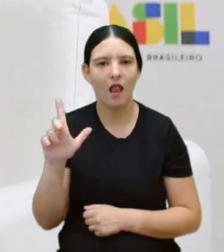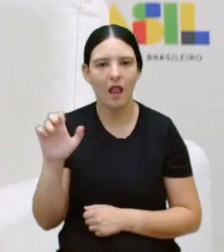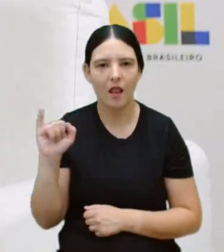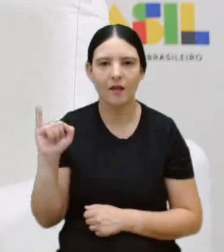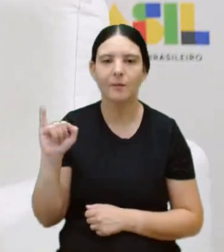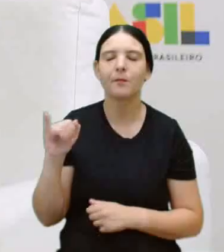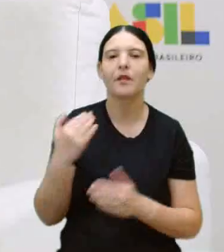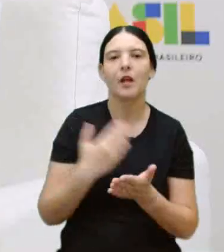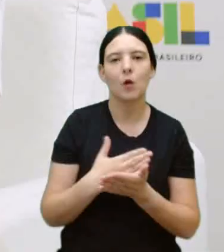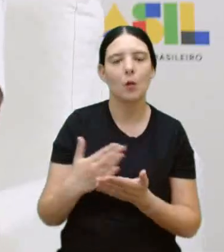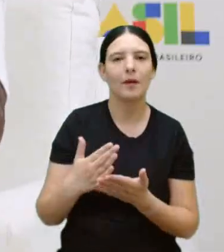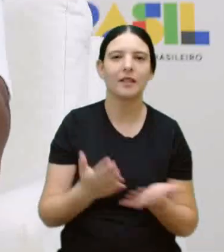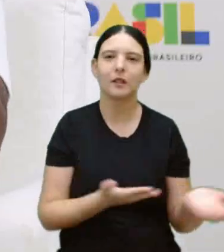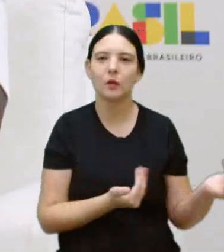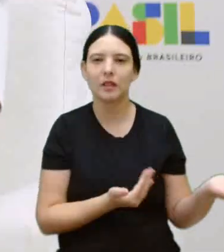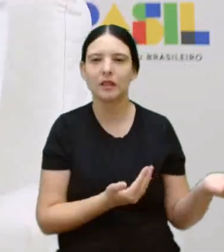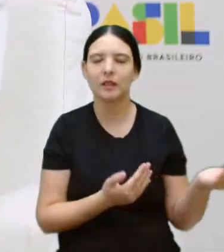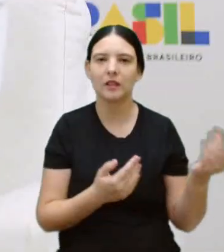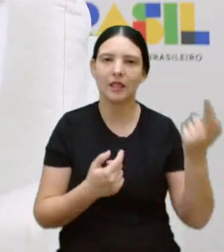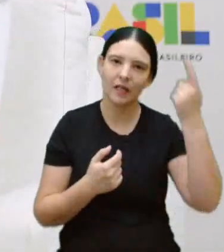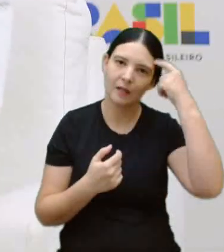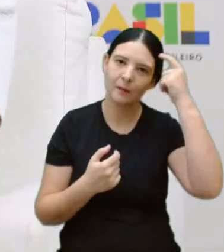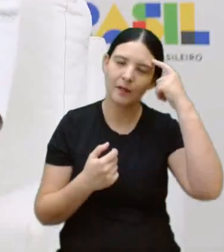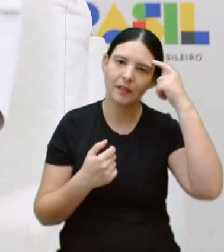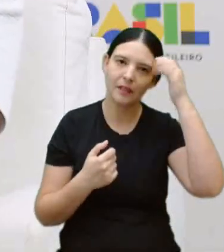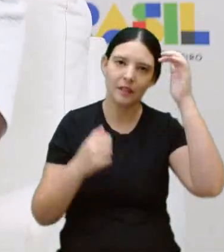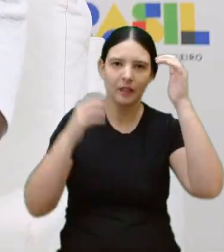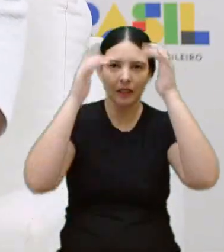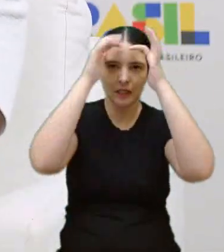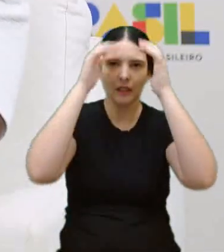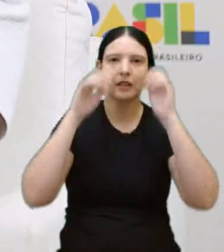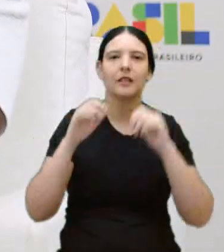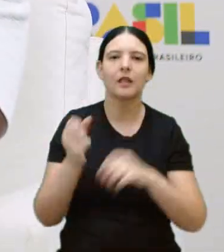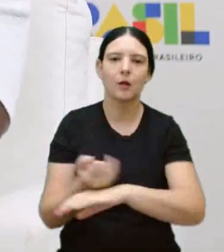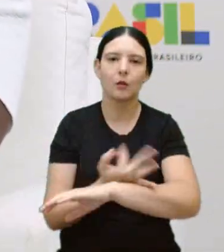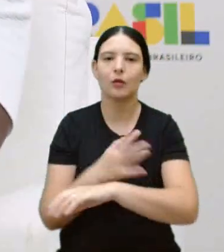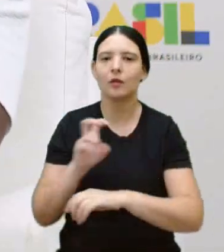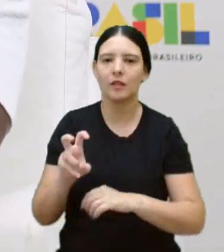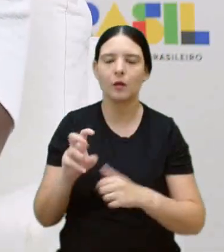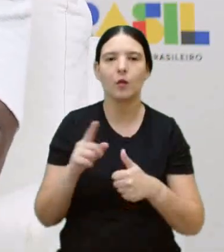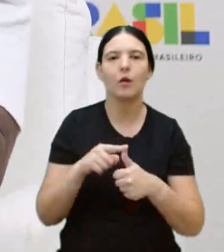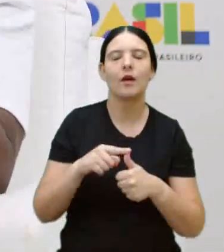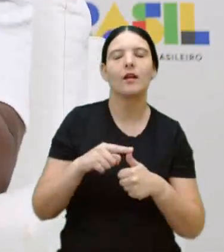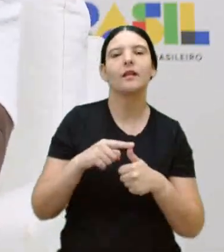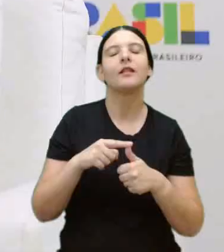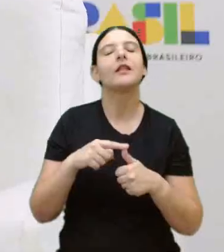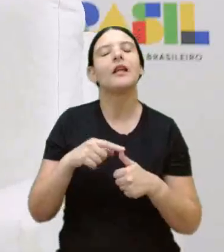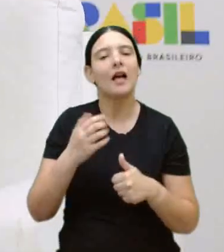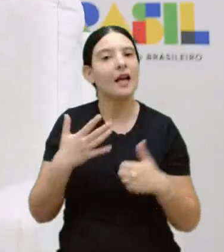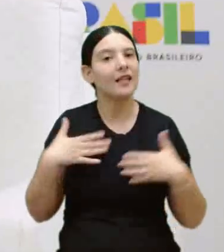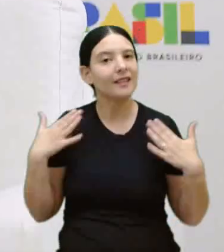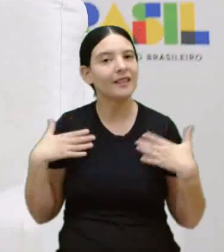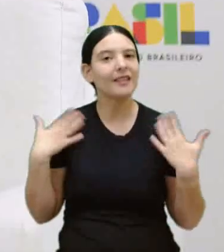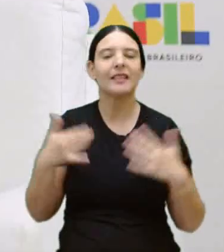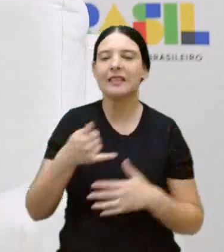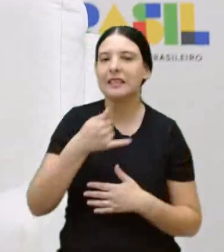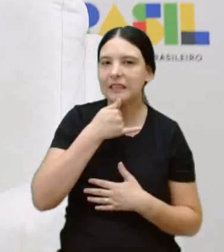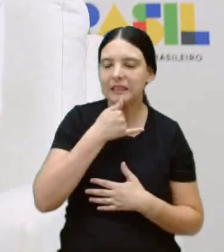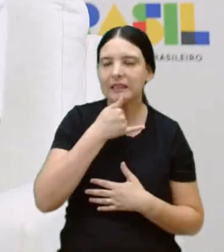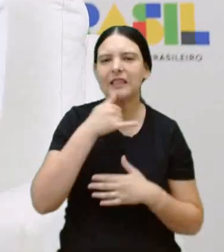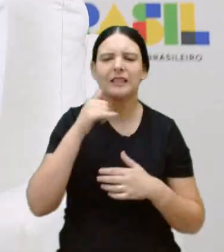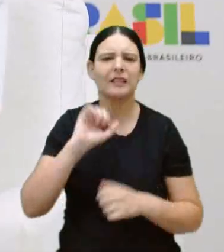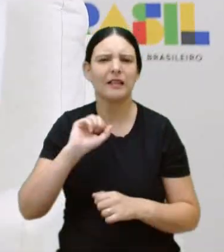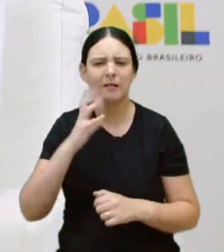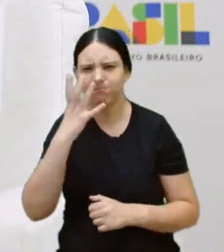a cabeça dela tem 5 emoções. Alegria, tristeza, nojo, medo e raiva. Que é uma teoria neurocientífica clássica com